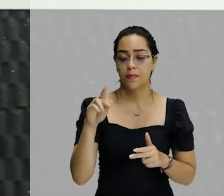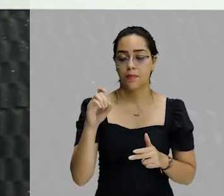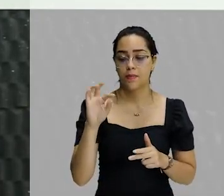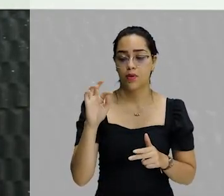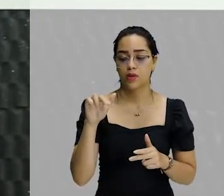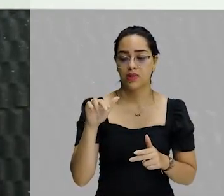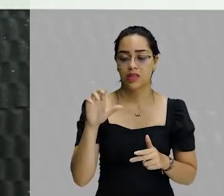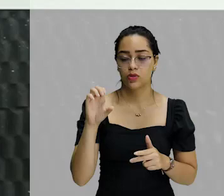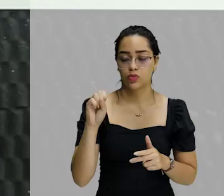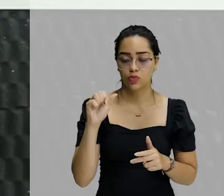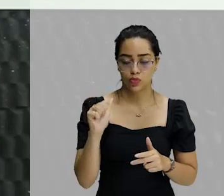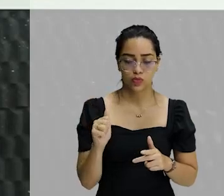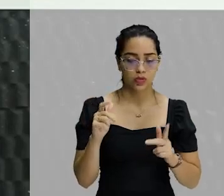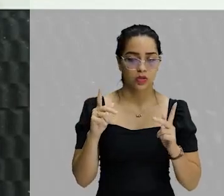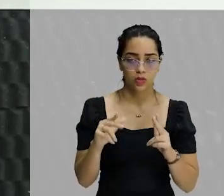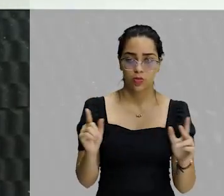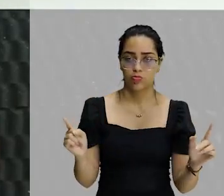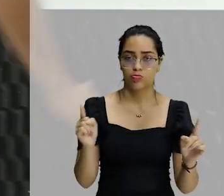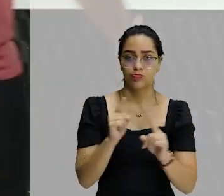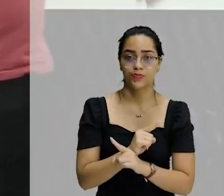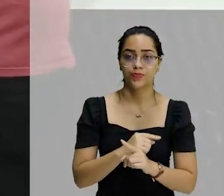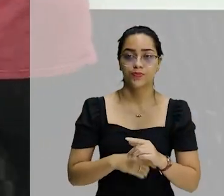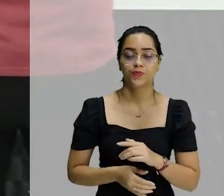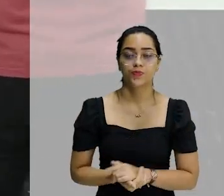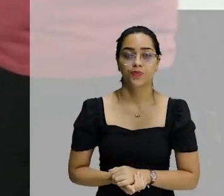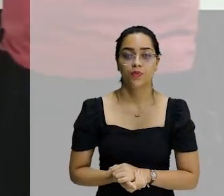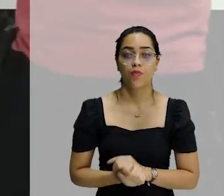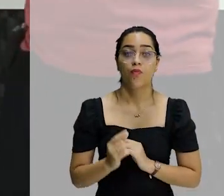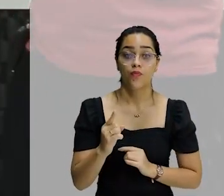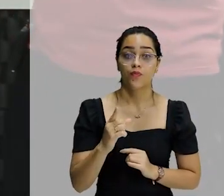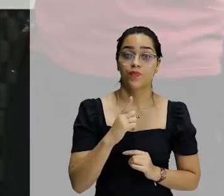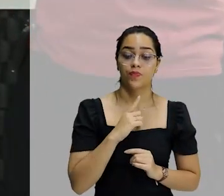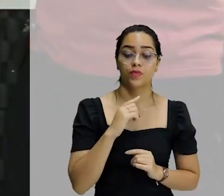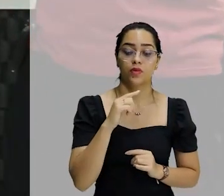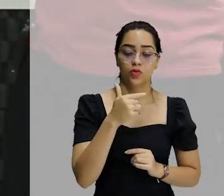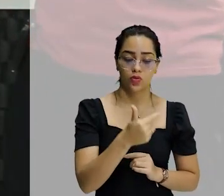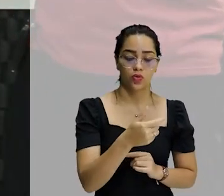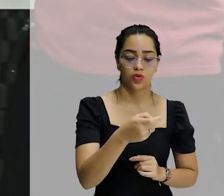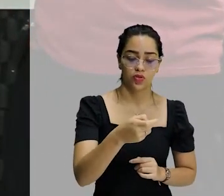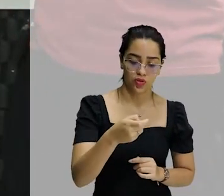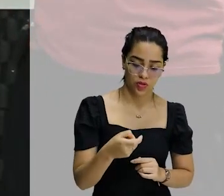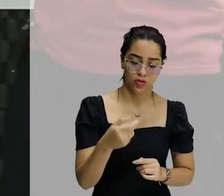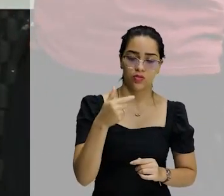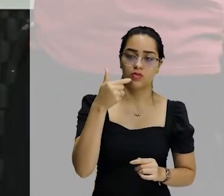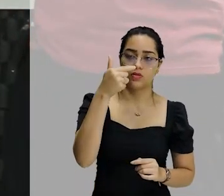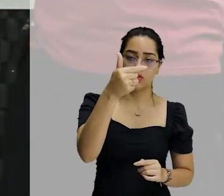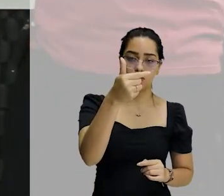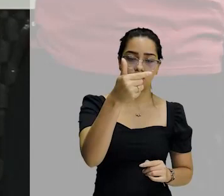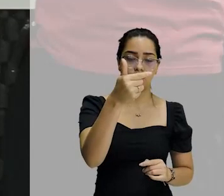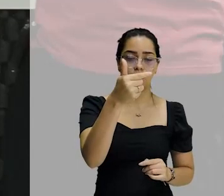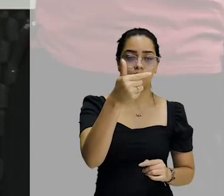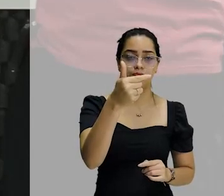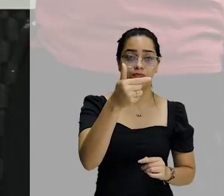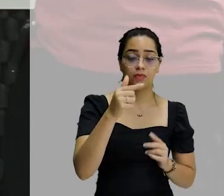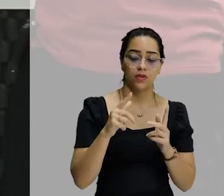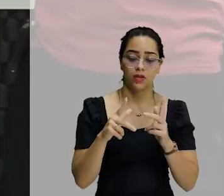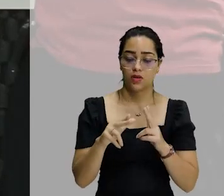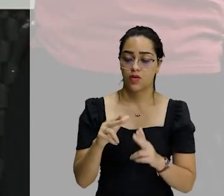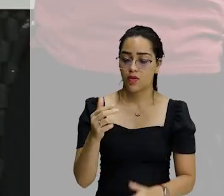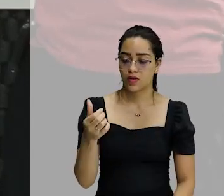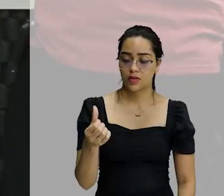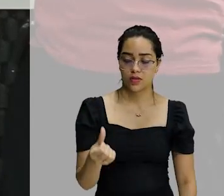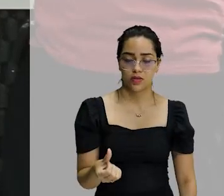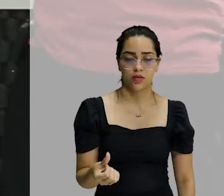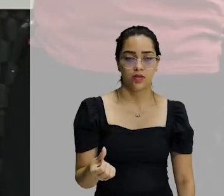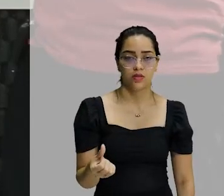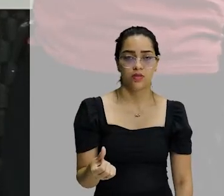soma do quadrado dos catetos, a mesma coisa. Então você vai ter aqui 2x ao quadrado igual a